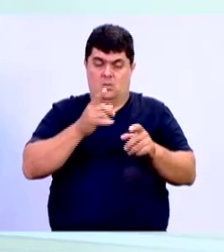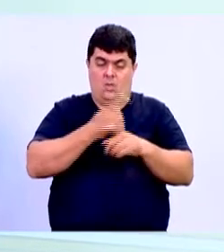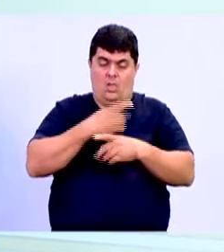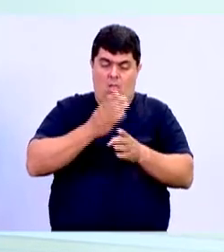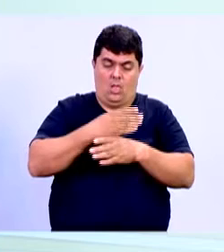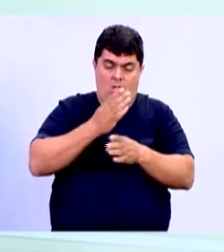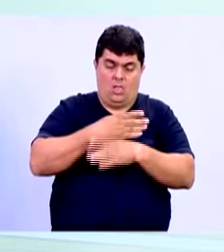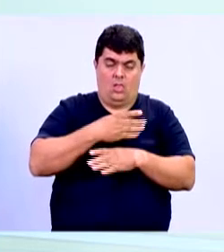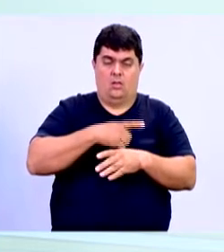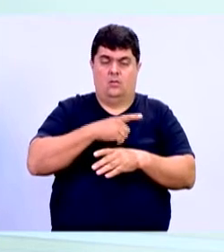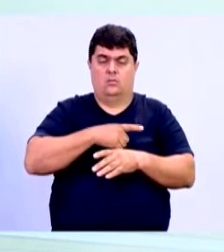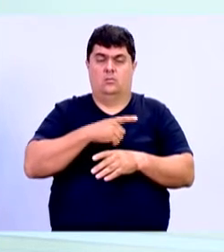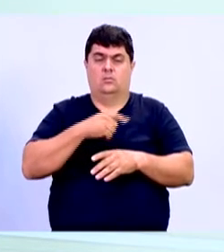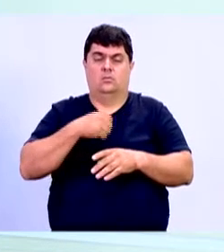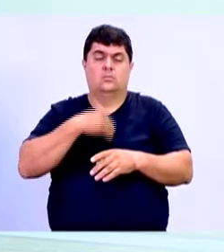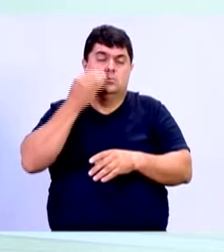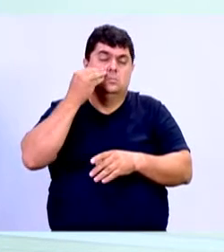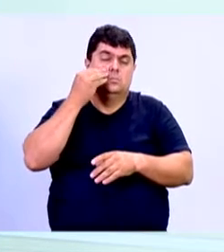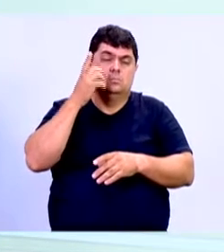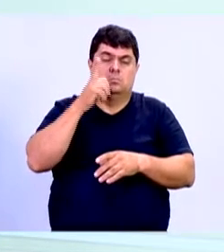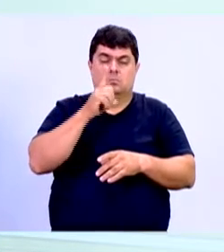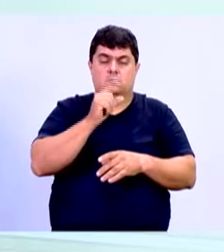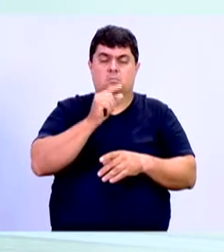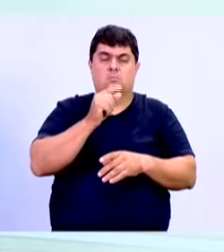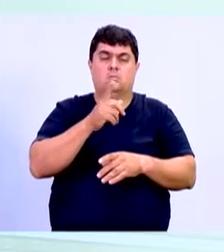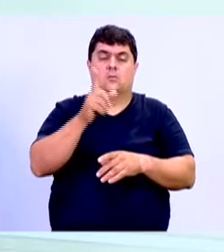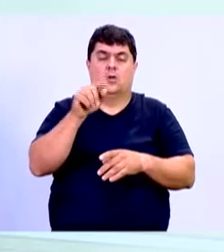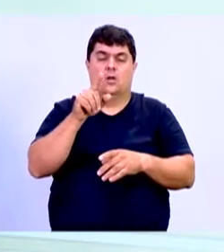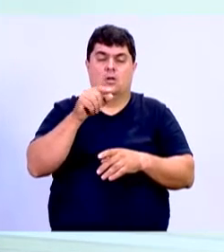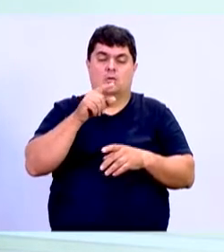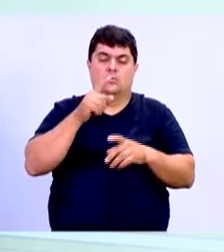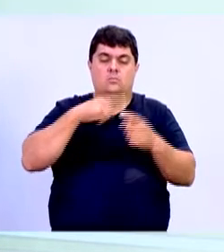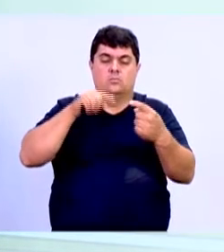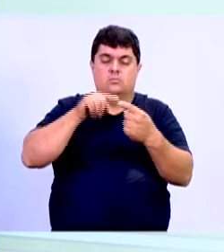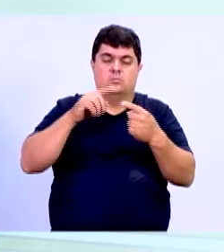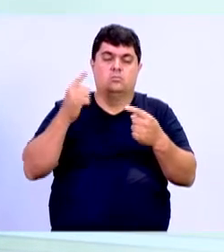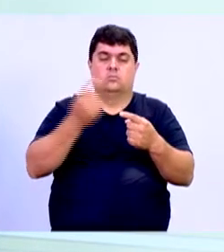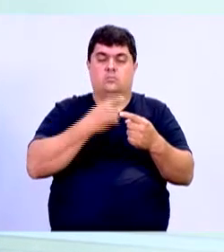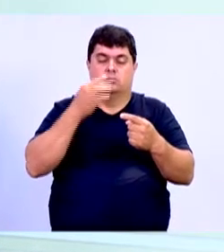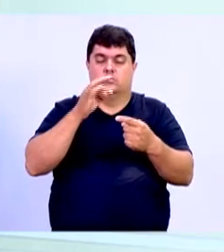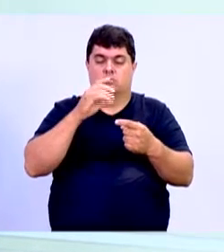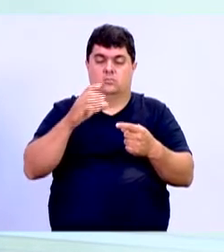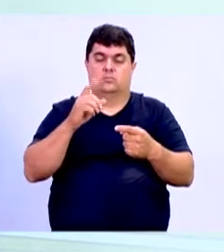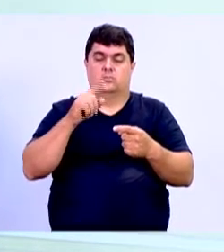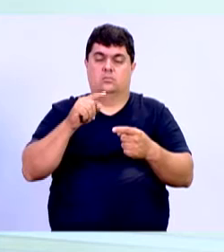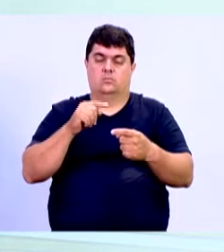sejam minimizados, né? Esse é o maior objetivo do tribunal,